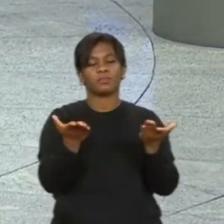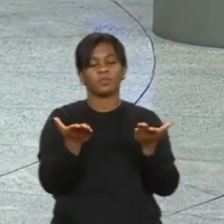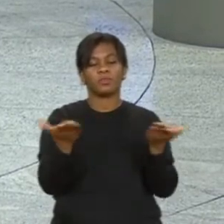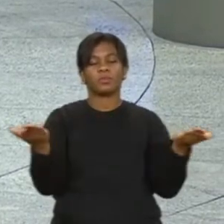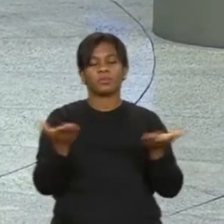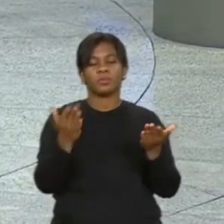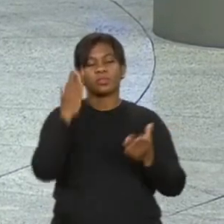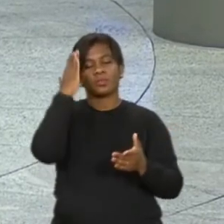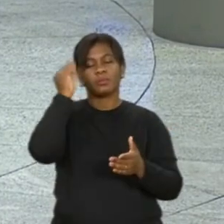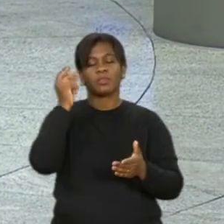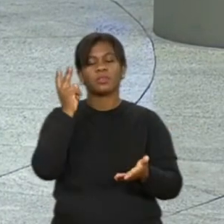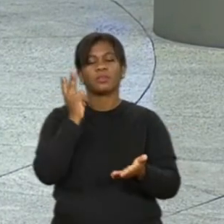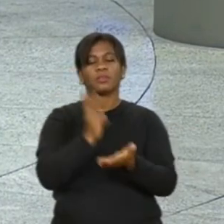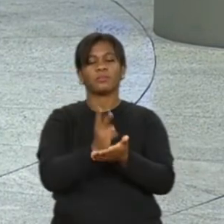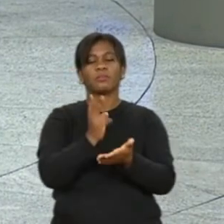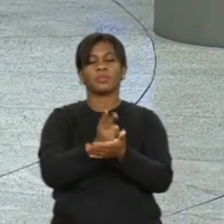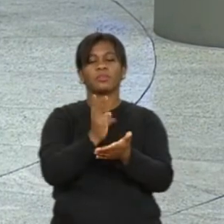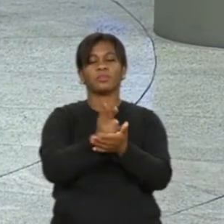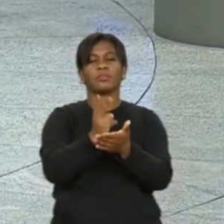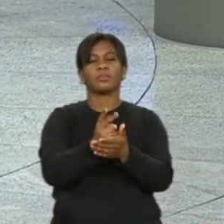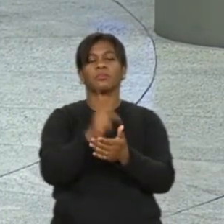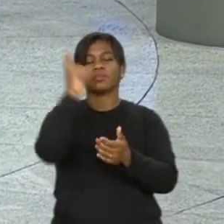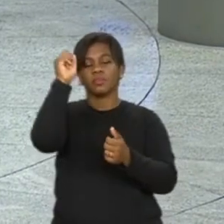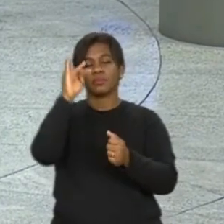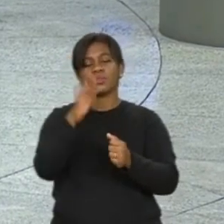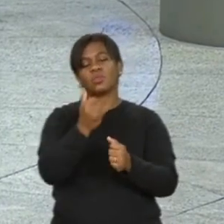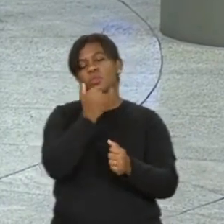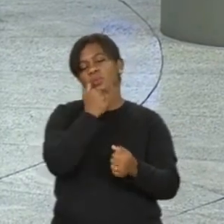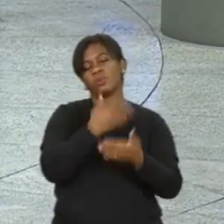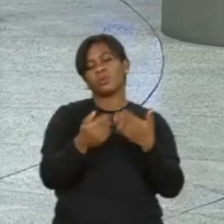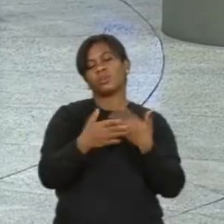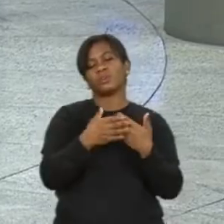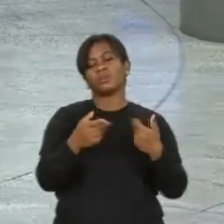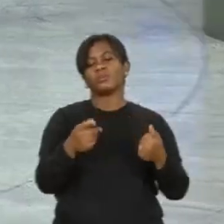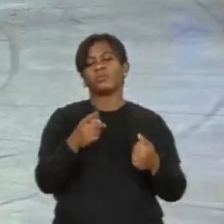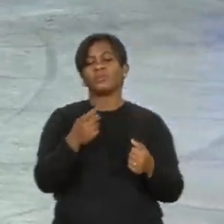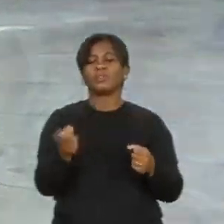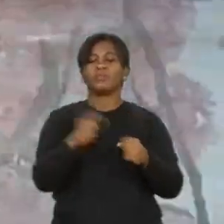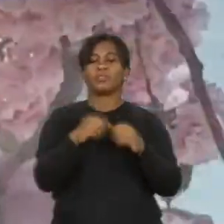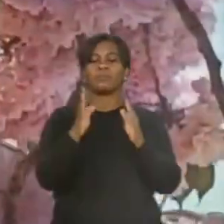hoje, amanhã e para todo sempre. Deus abençoe e desculpe de alguma coisa. Vamos com Deus, gente.